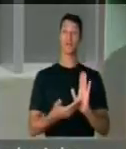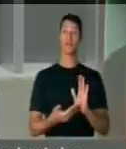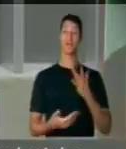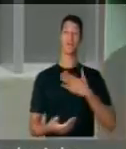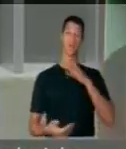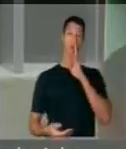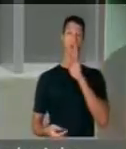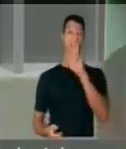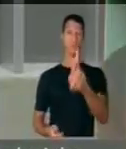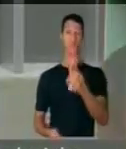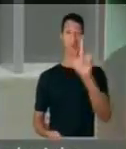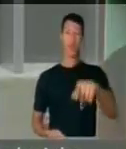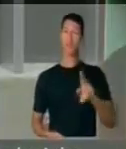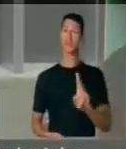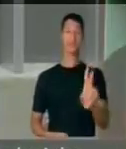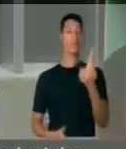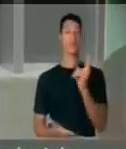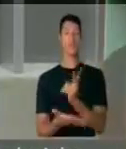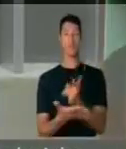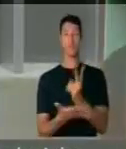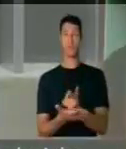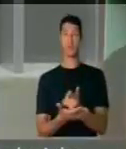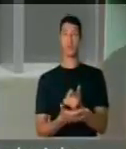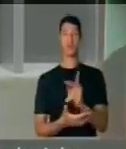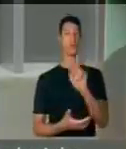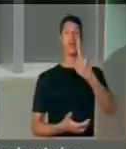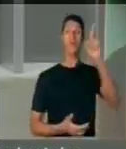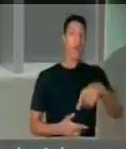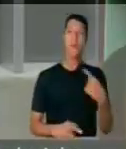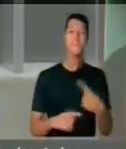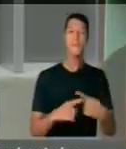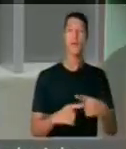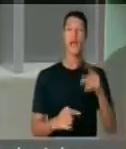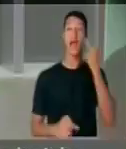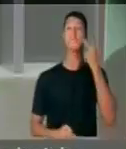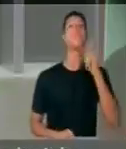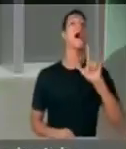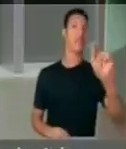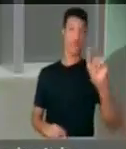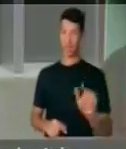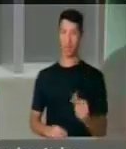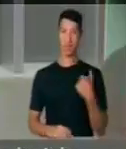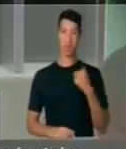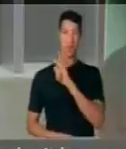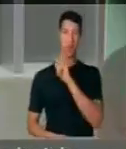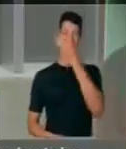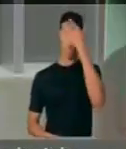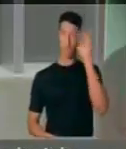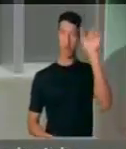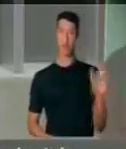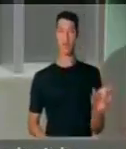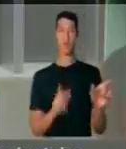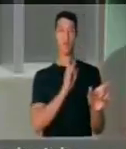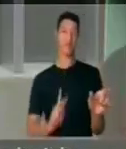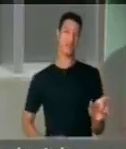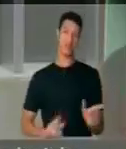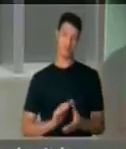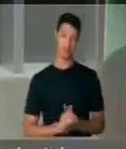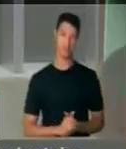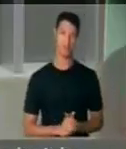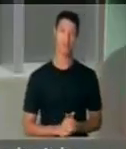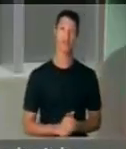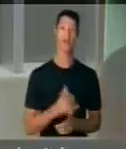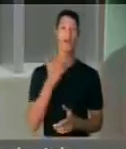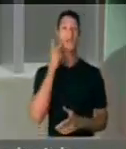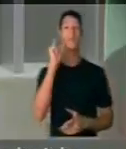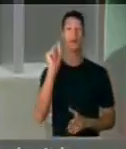Minha resposta é sempre assim: não é porque, é para quê que eu sou candidato a presidente da Câmara. É